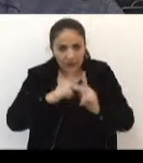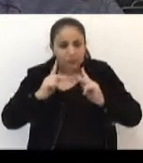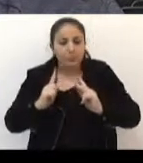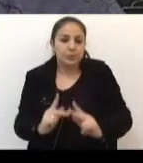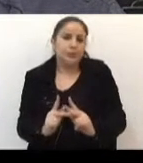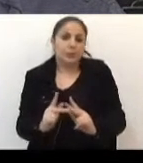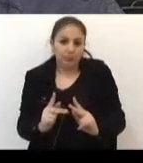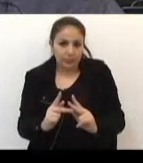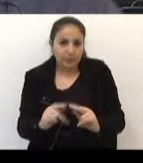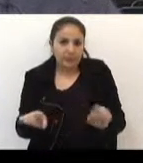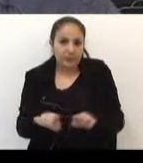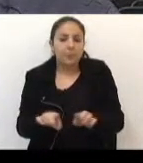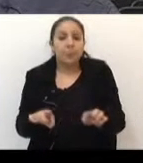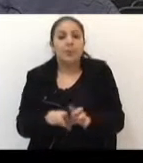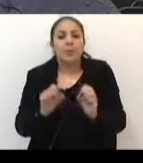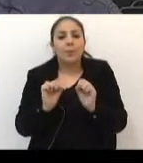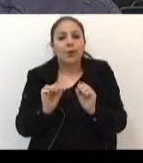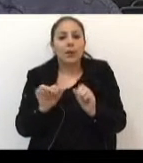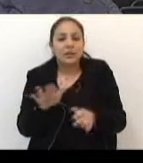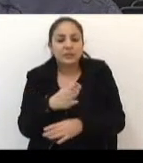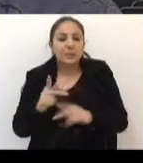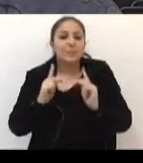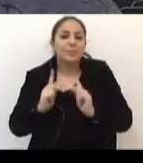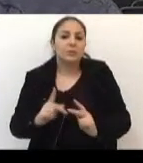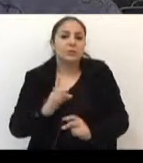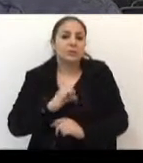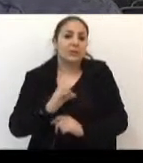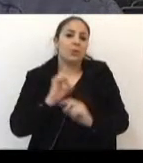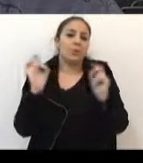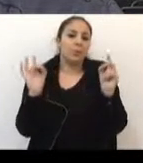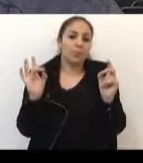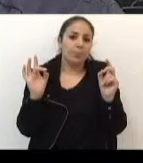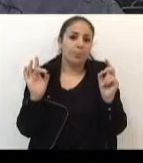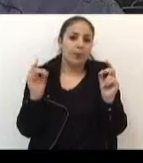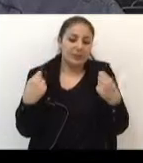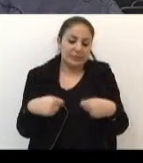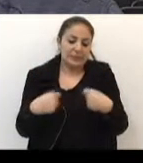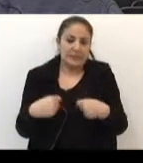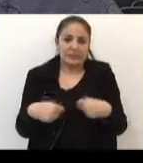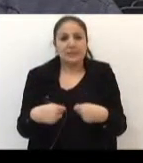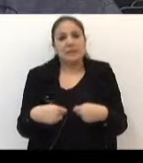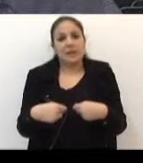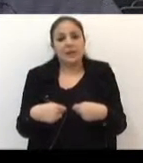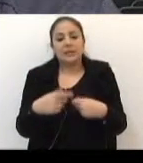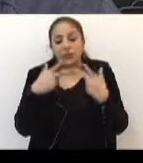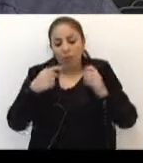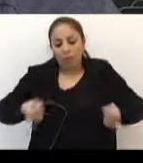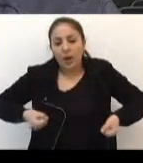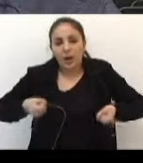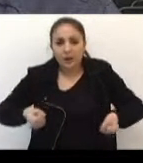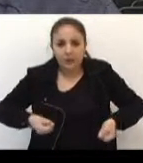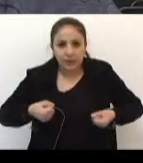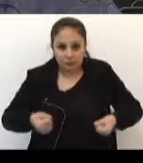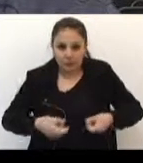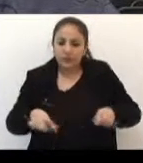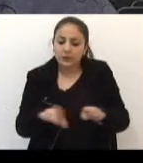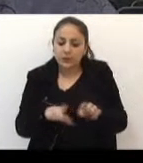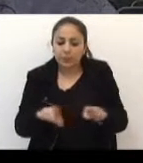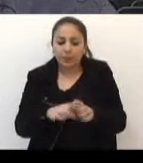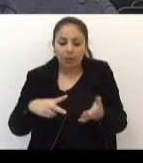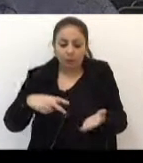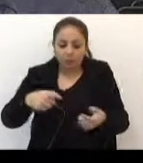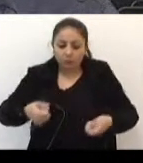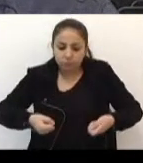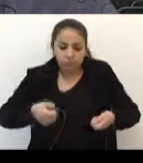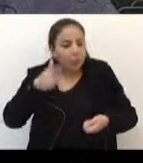e até impossibilitando aquelas pessoas que têm uma necessidade maior de locomoção, como cadeirantes, deficientes físicos, até pessoas deficientes visuais, de